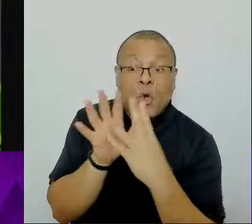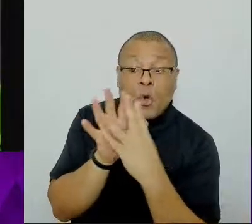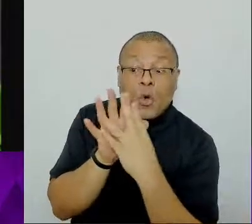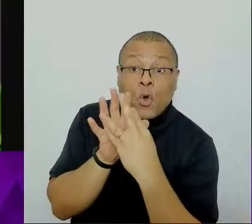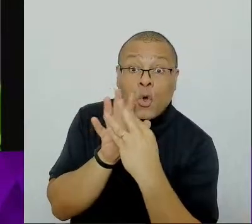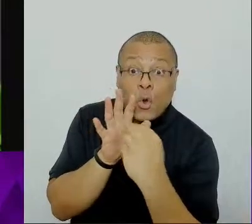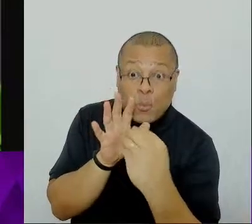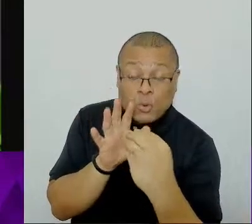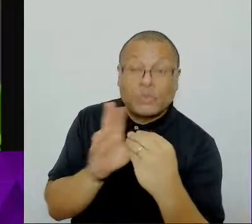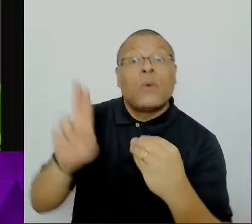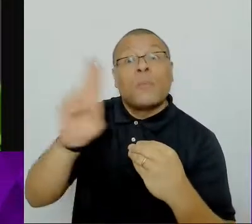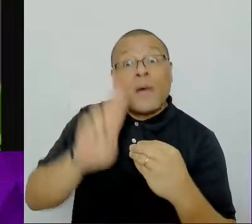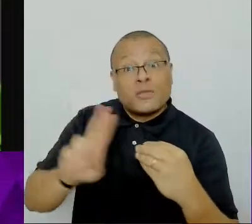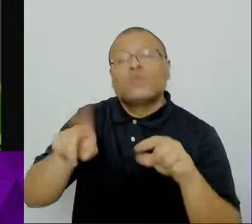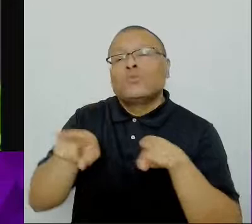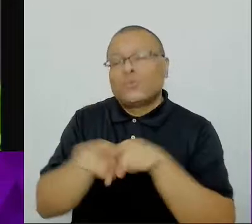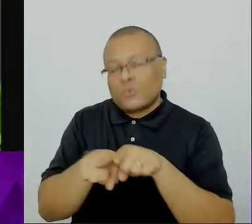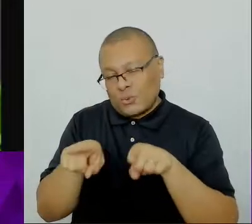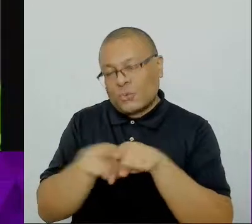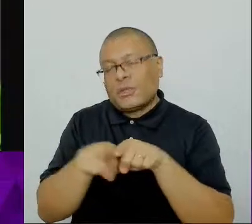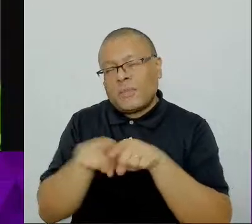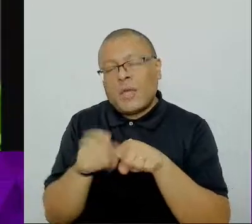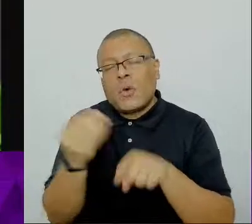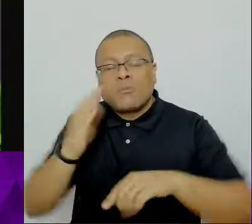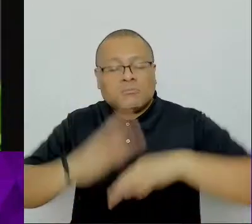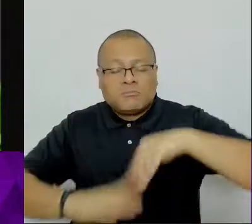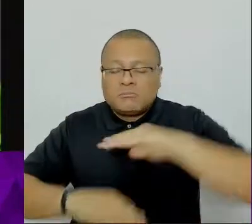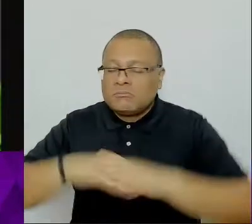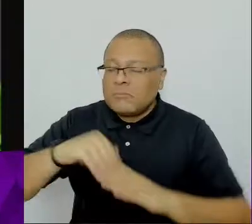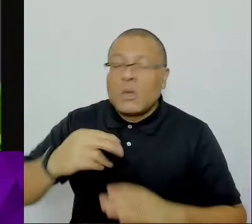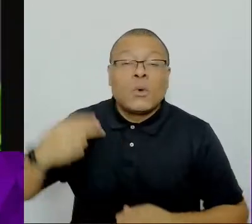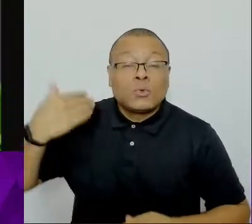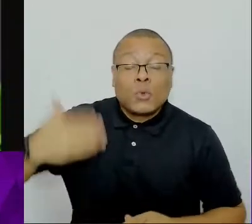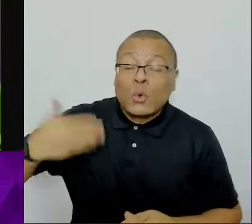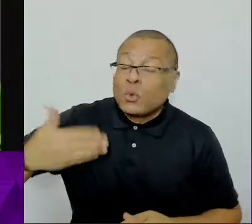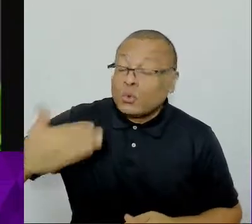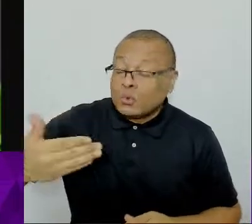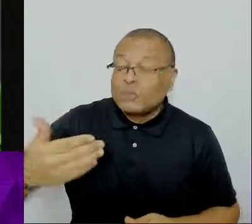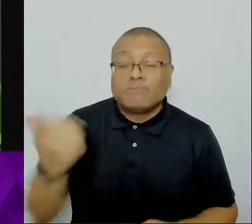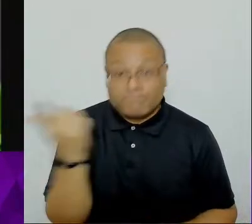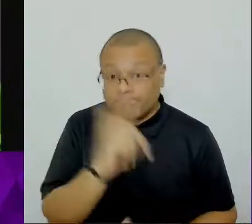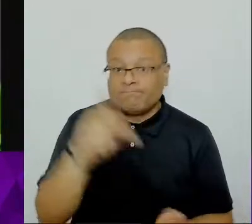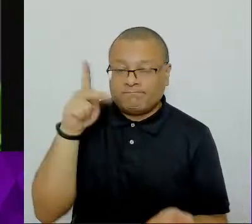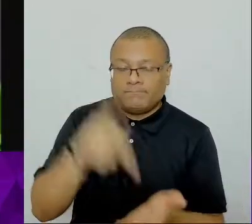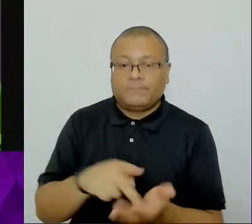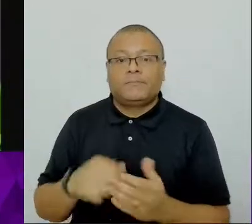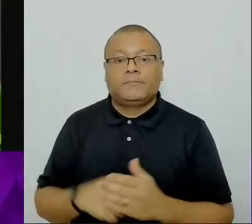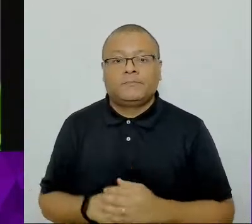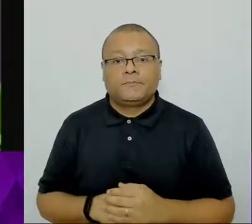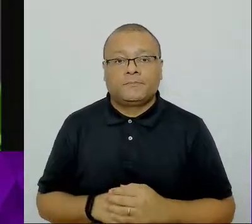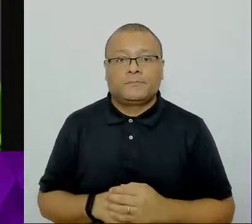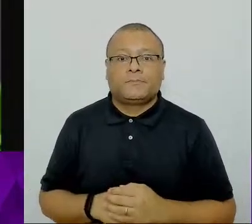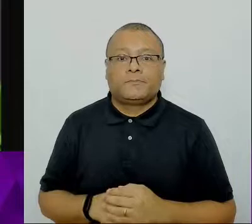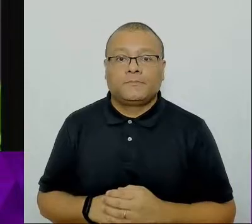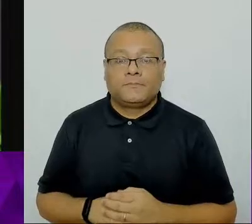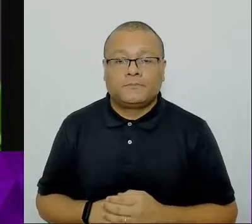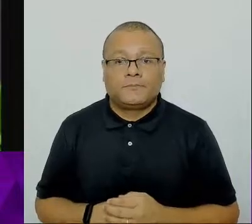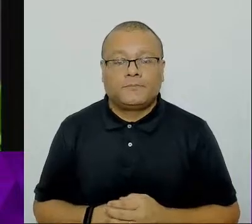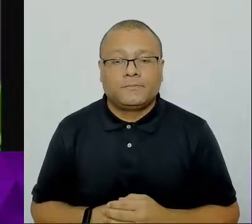a aplicação em si, né? Como que a gente coloca esses modelos em produção. Então,